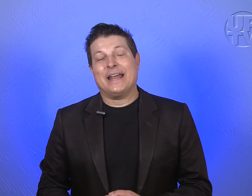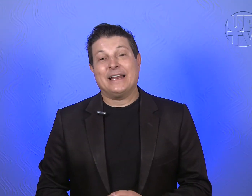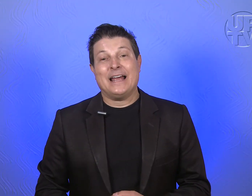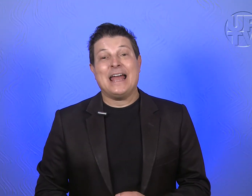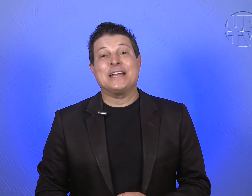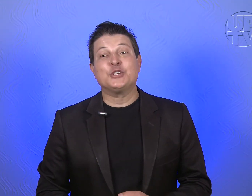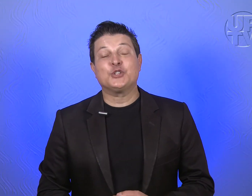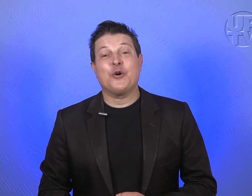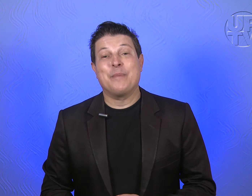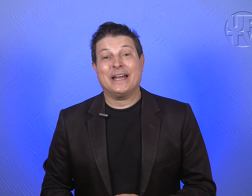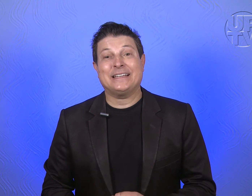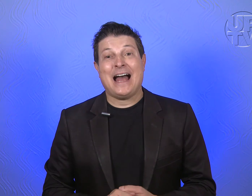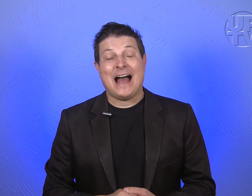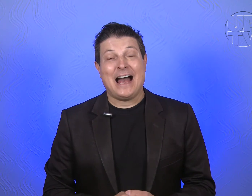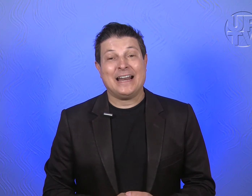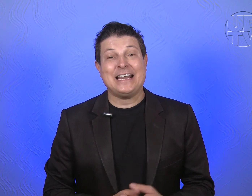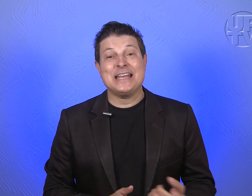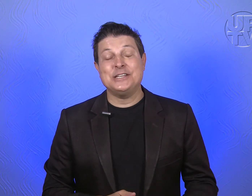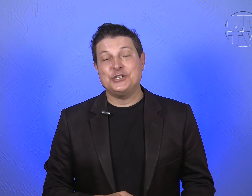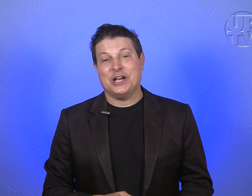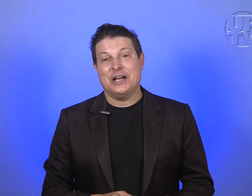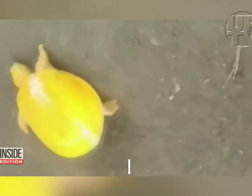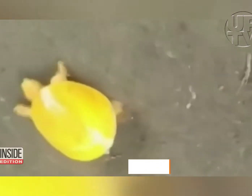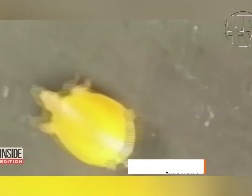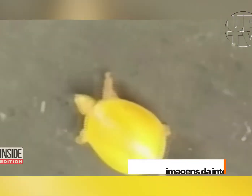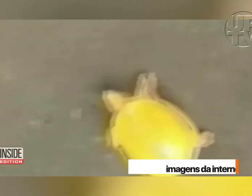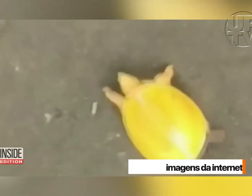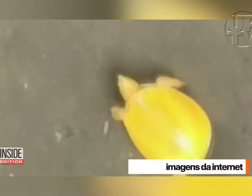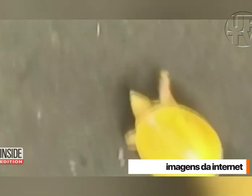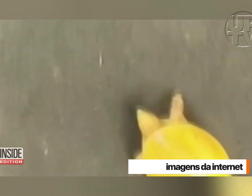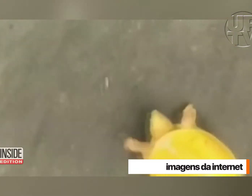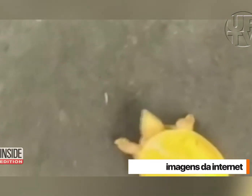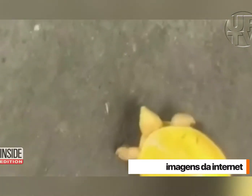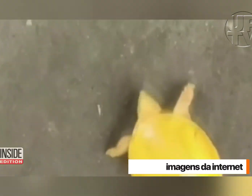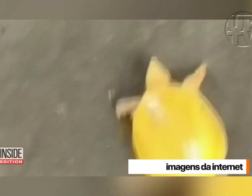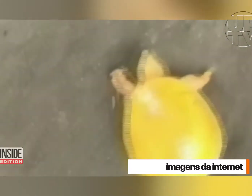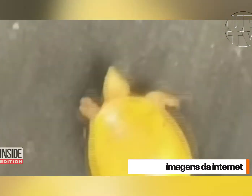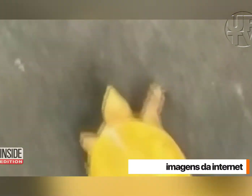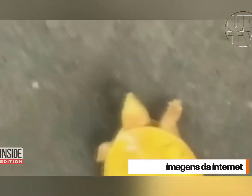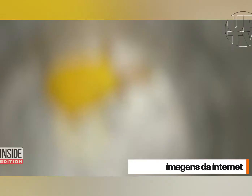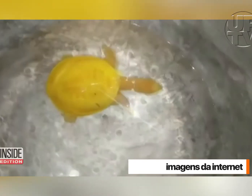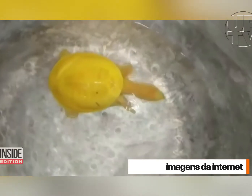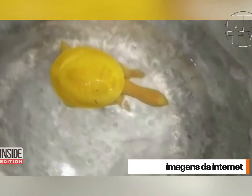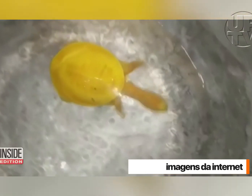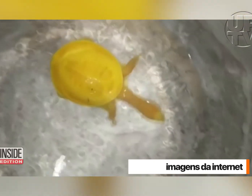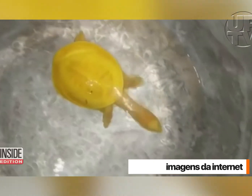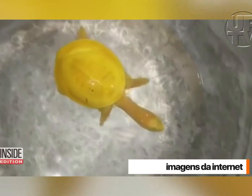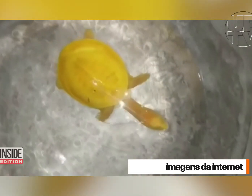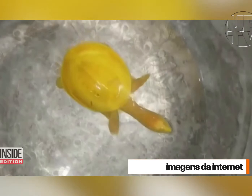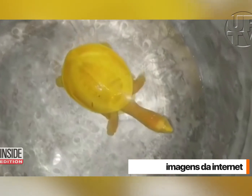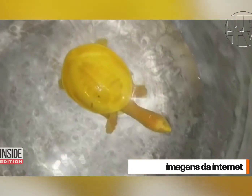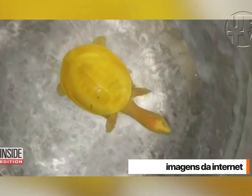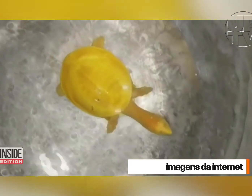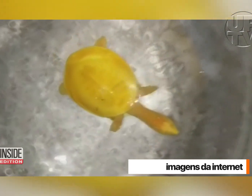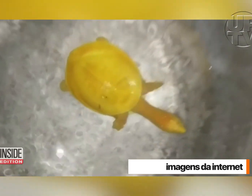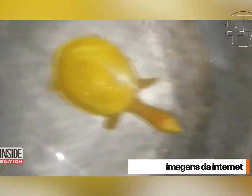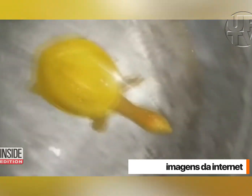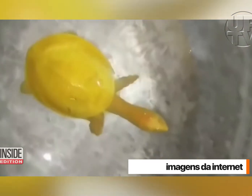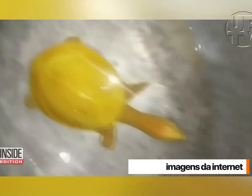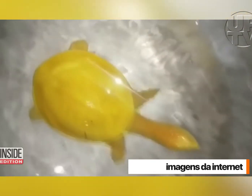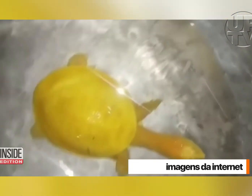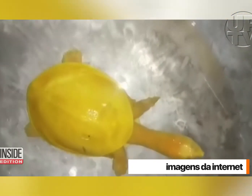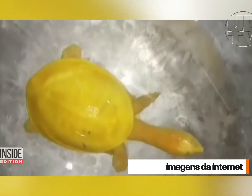Tartaruga amarela é descoberta rara na Índia. O animal foi encontrado no oeste da Índia por um agricultor.